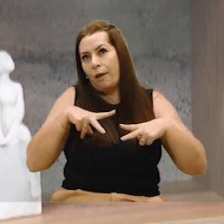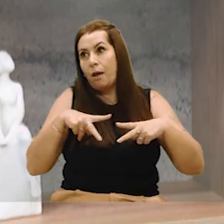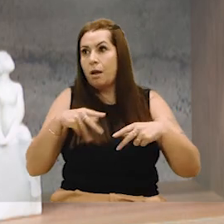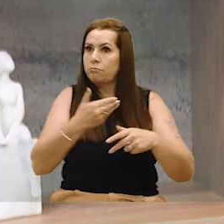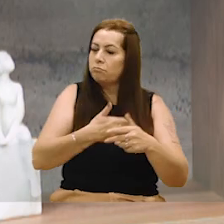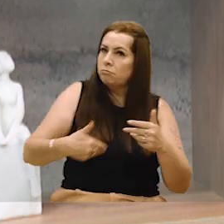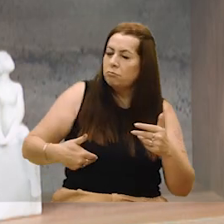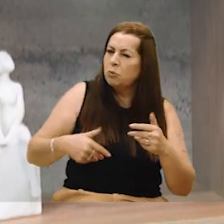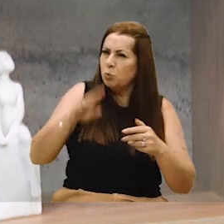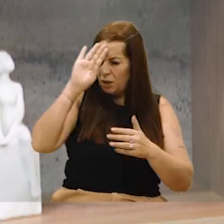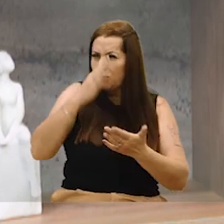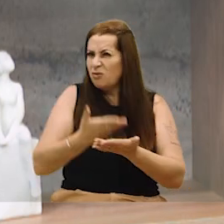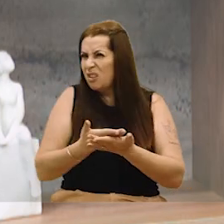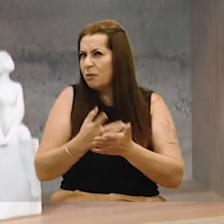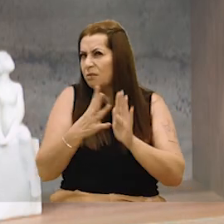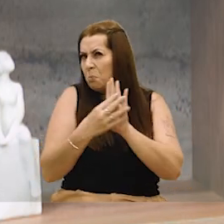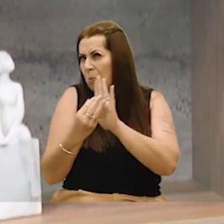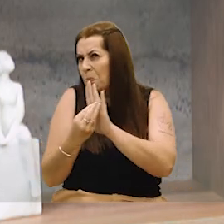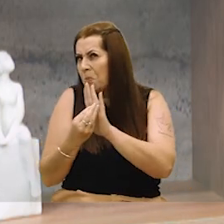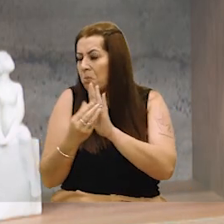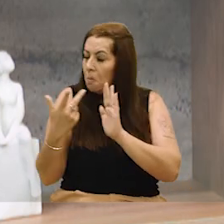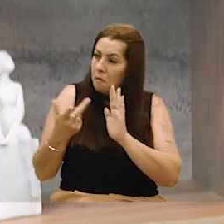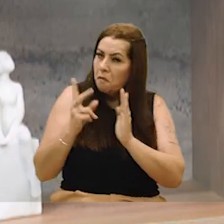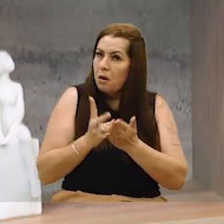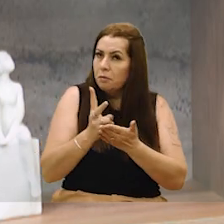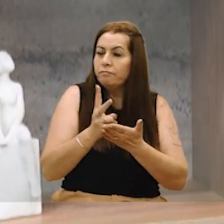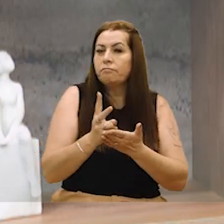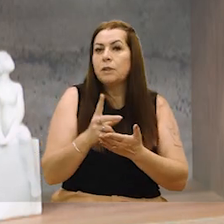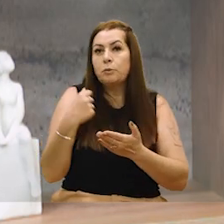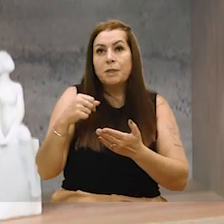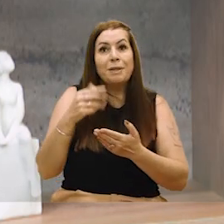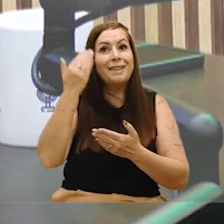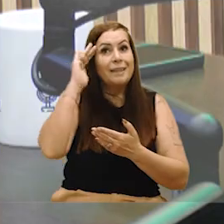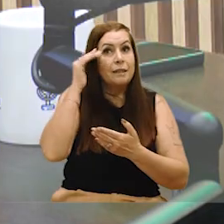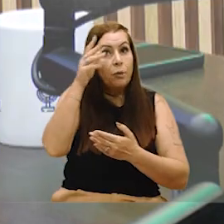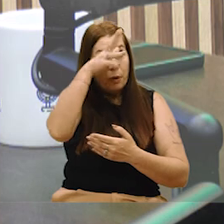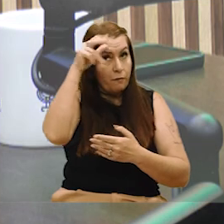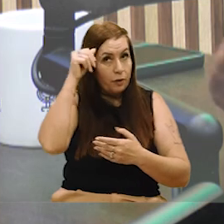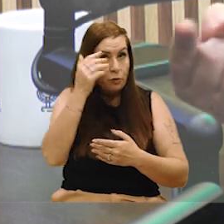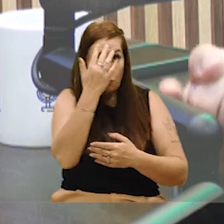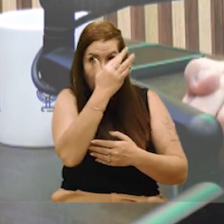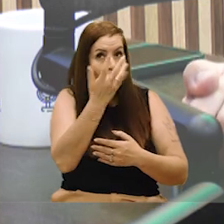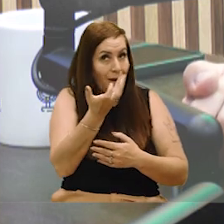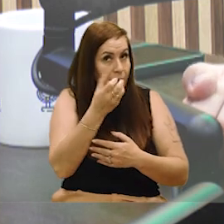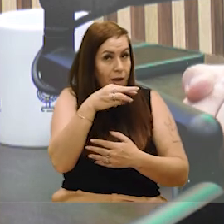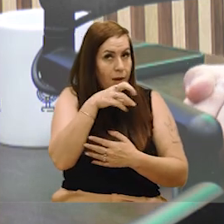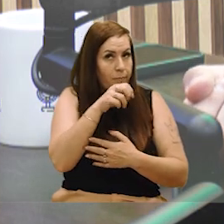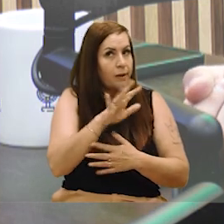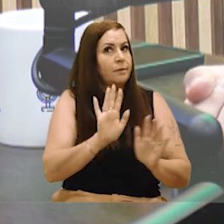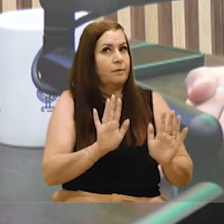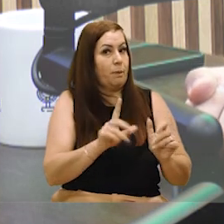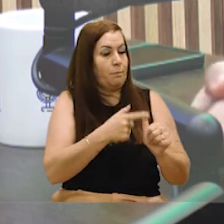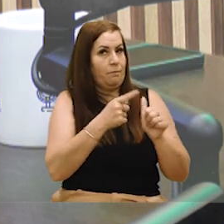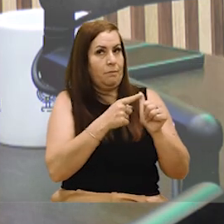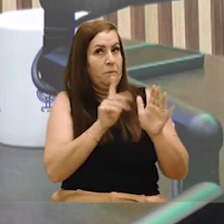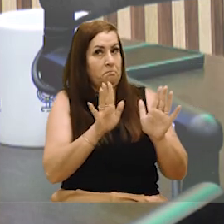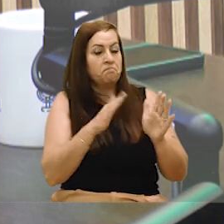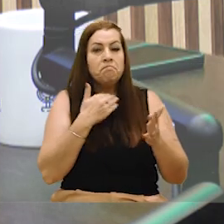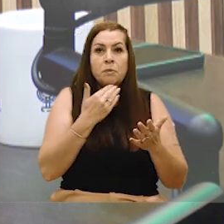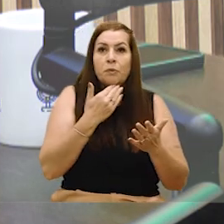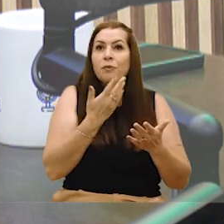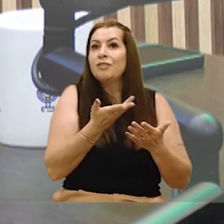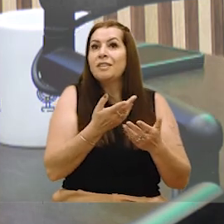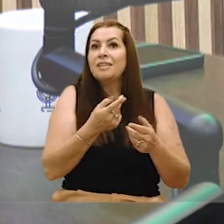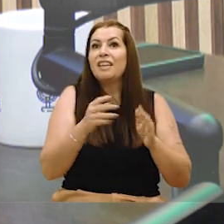senhor acredita nesse modelo? Entende que agora vai mesmo? Nós precisamos entender se o prefeito Odiló quer a Maesa, né? Porque se